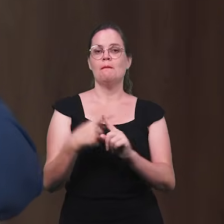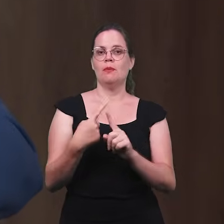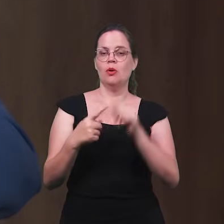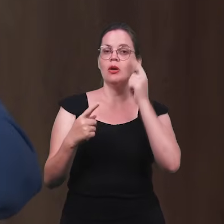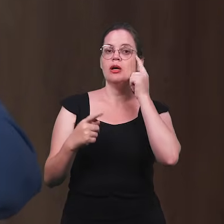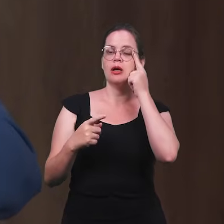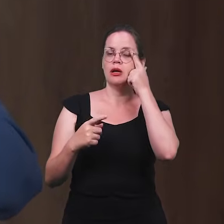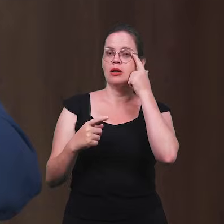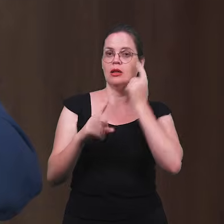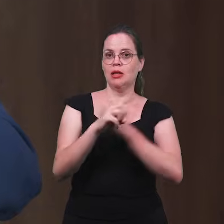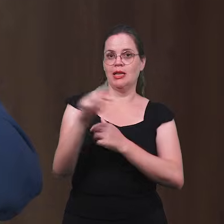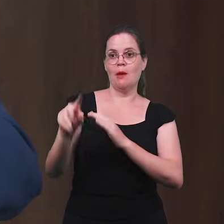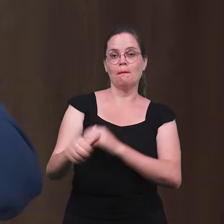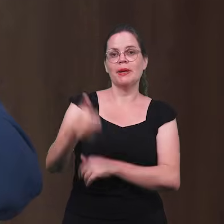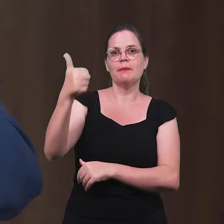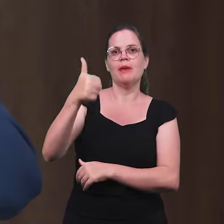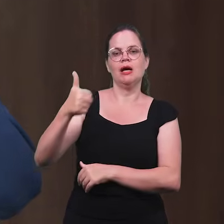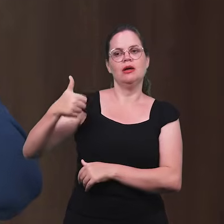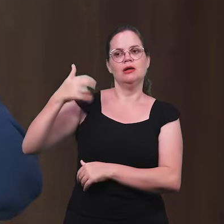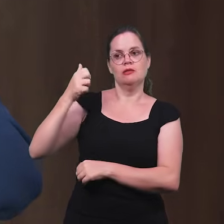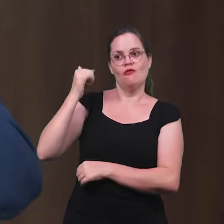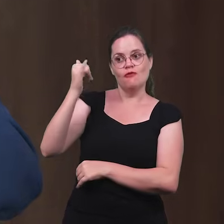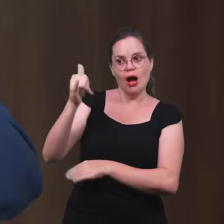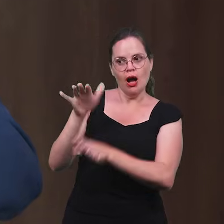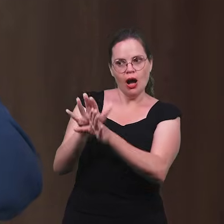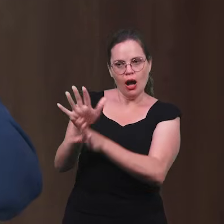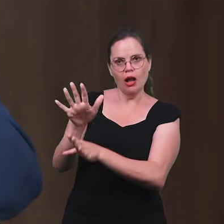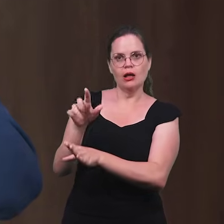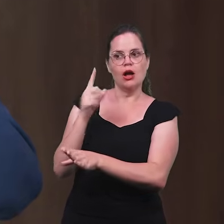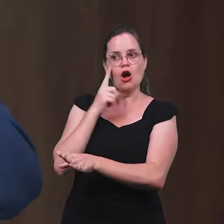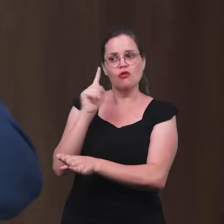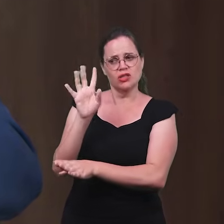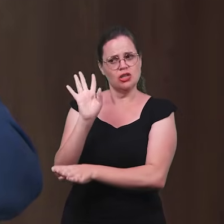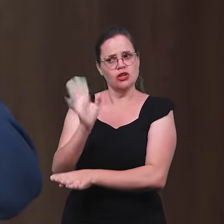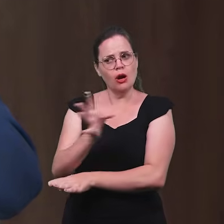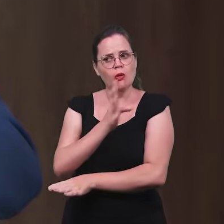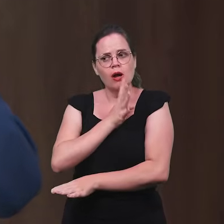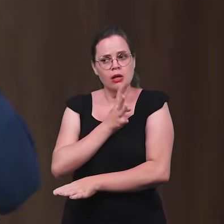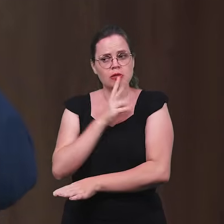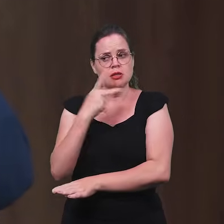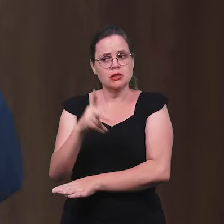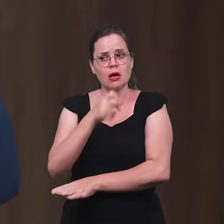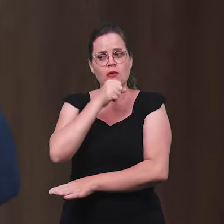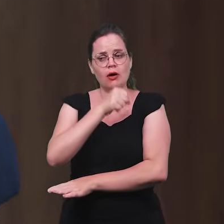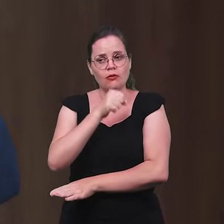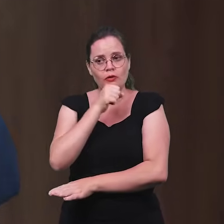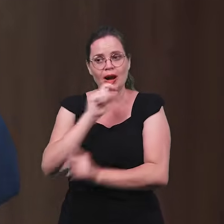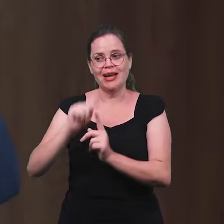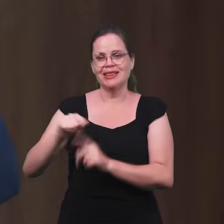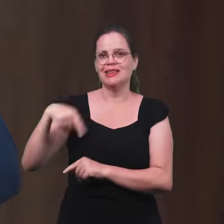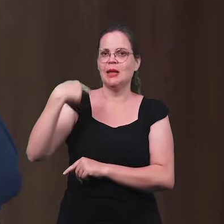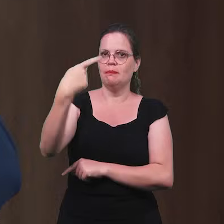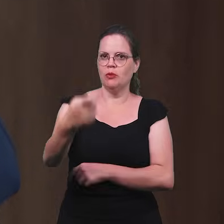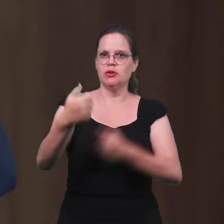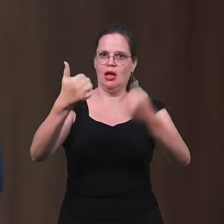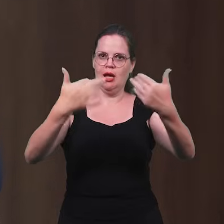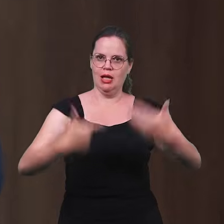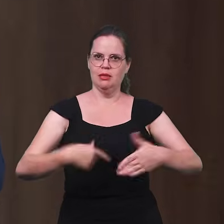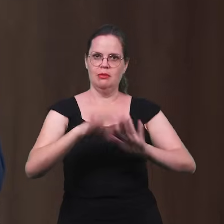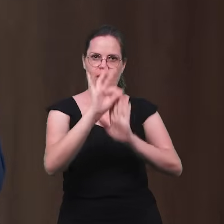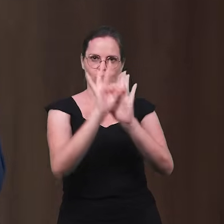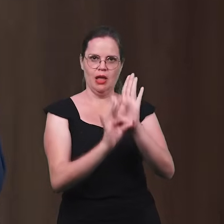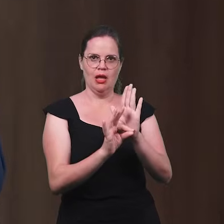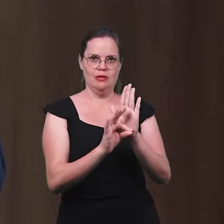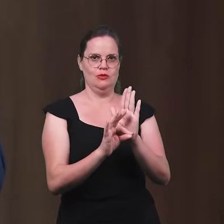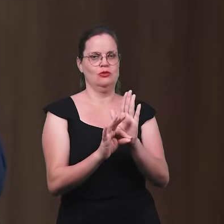diz respeito ao conteúdo da escrita, que ele vai dizer logo em seguida. Mas nós vamos